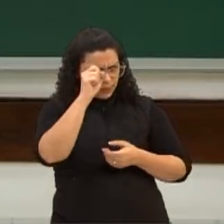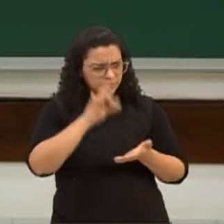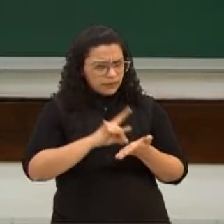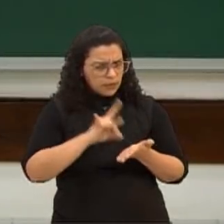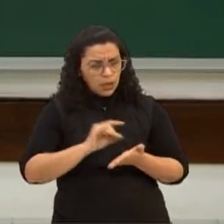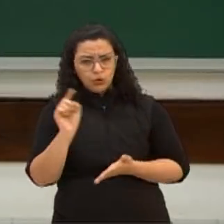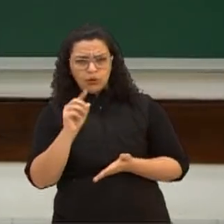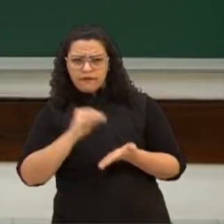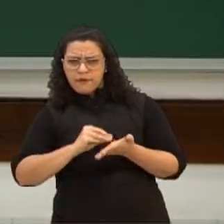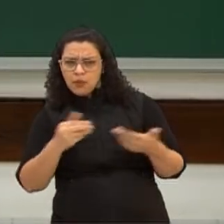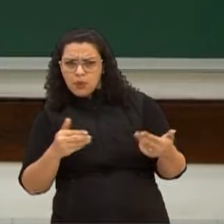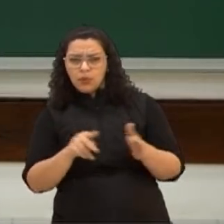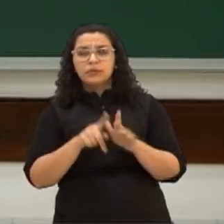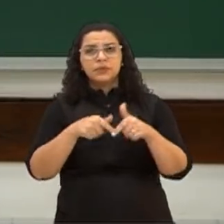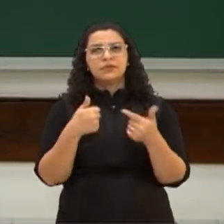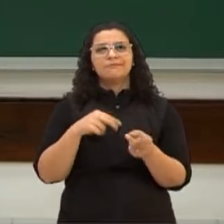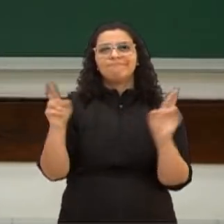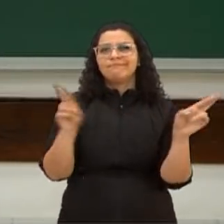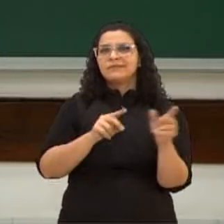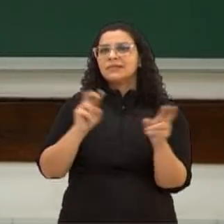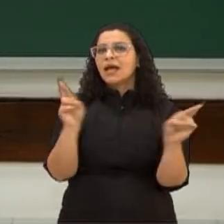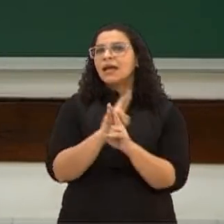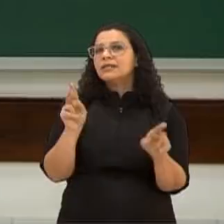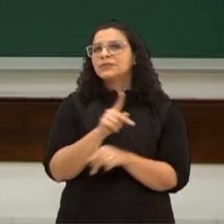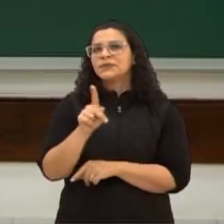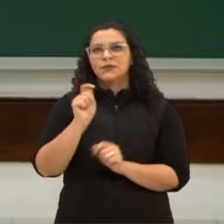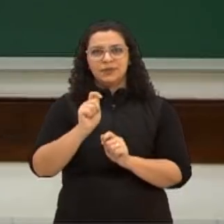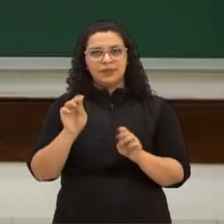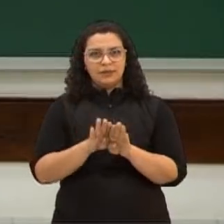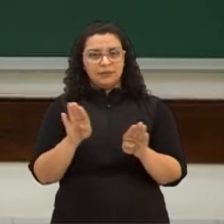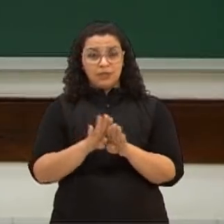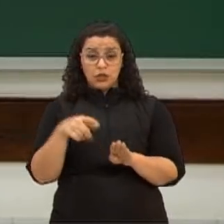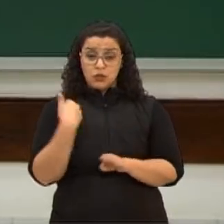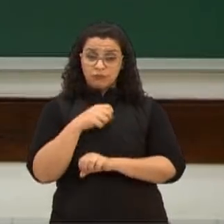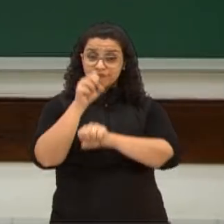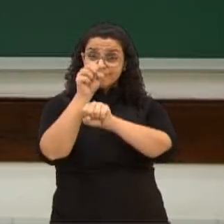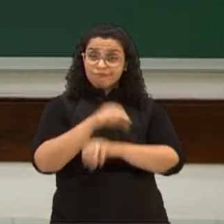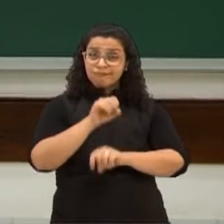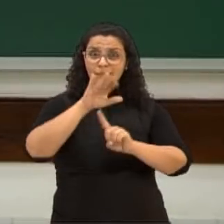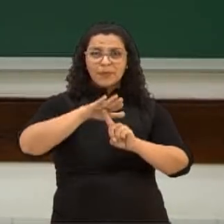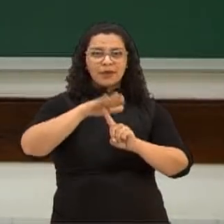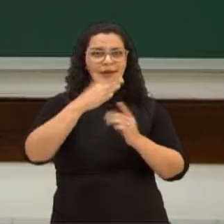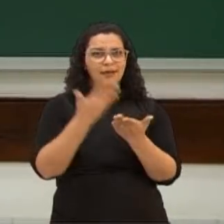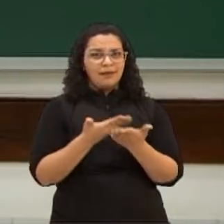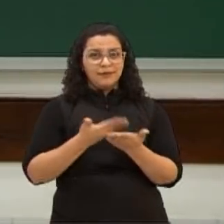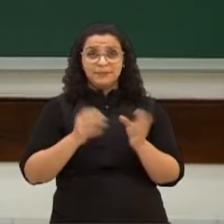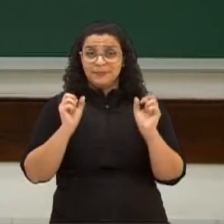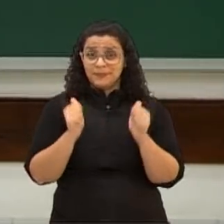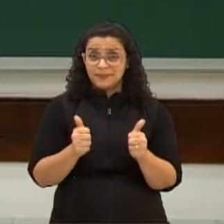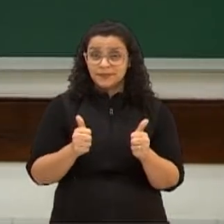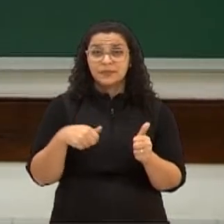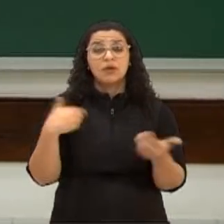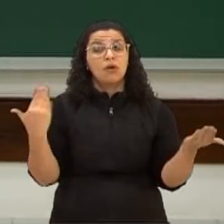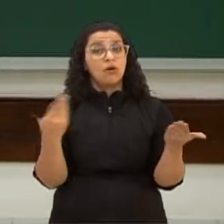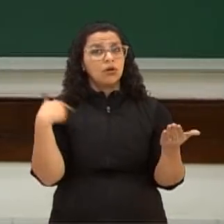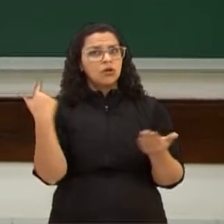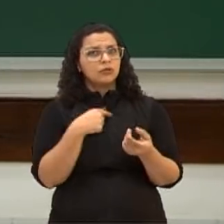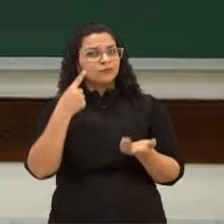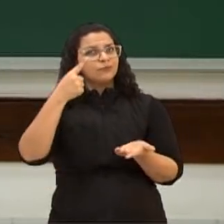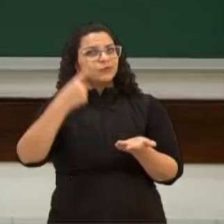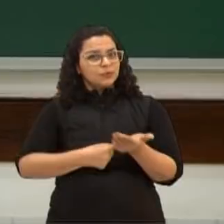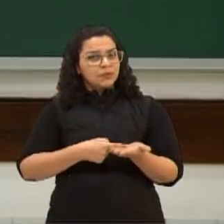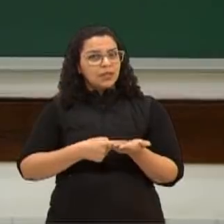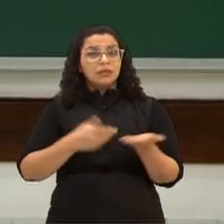conseguindo compreender os conteúdos que estão sendo transmitidos por nós aqui do Aula Paraná, ok? Então,